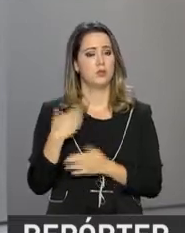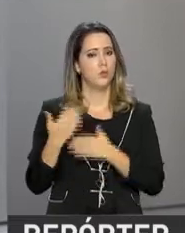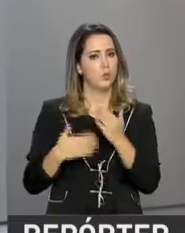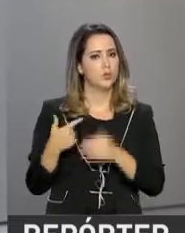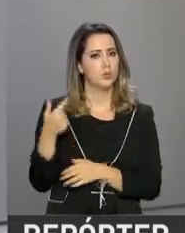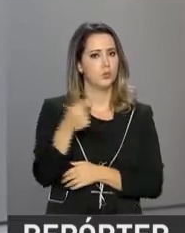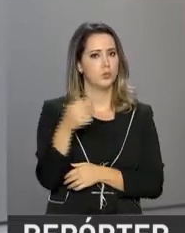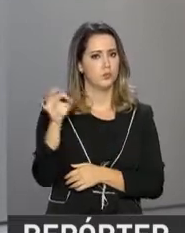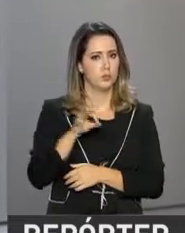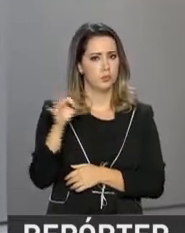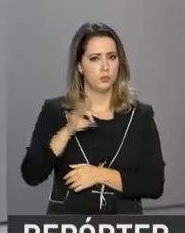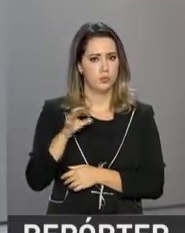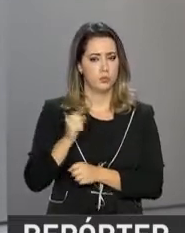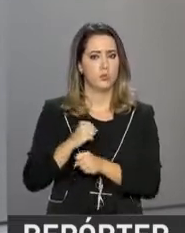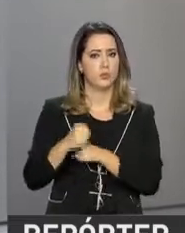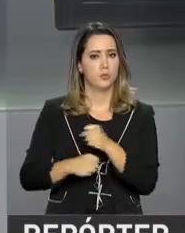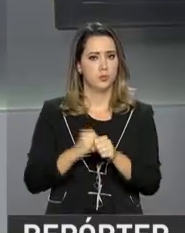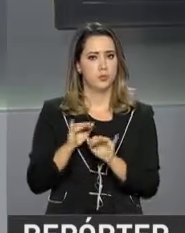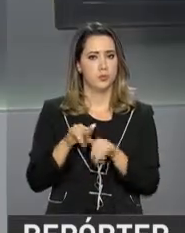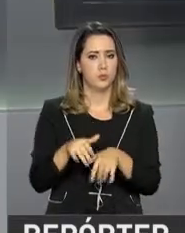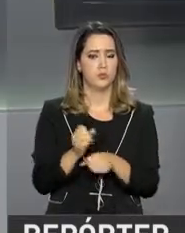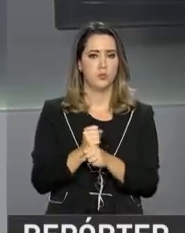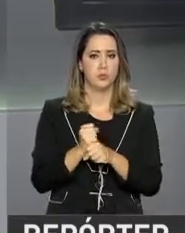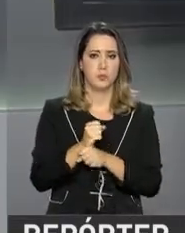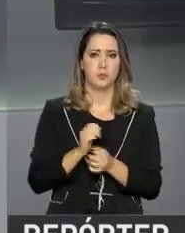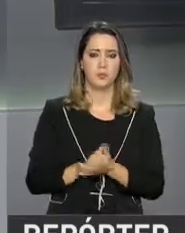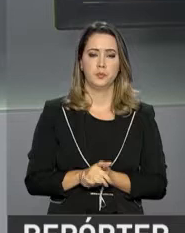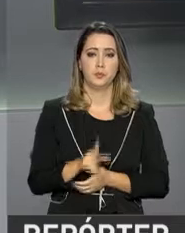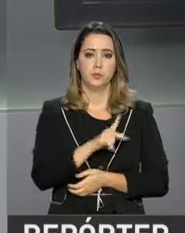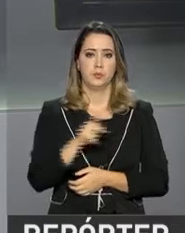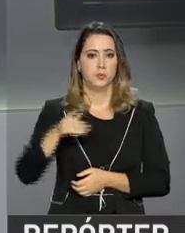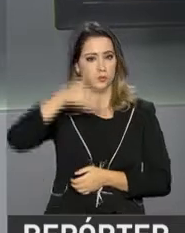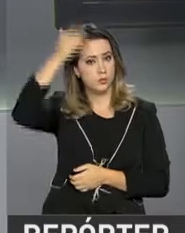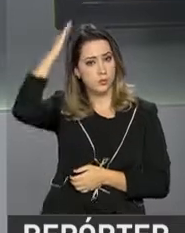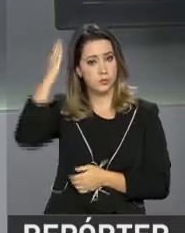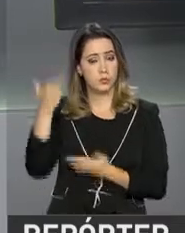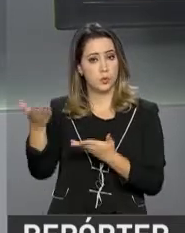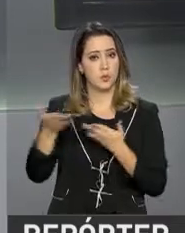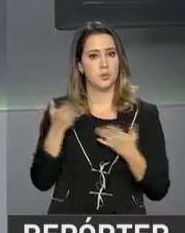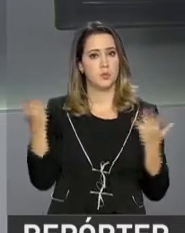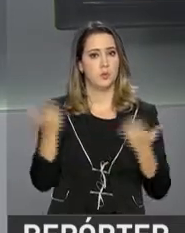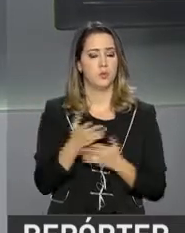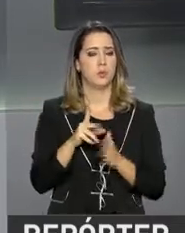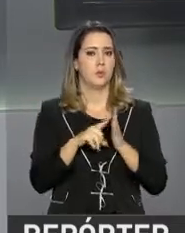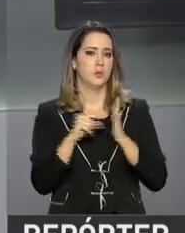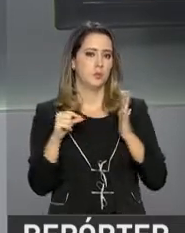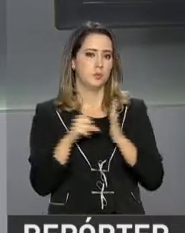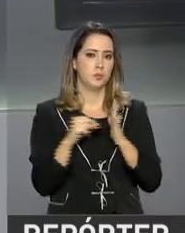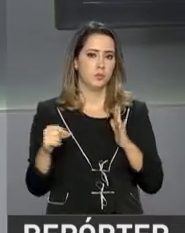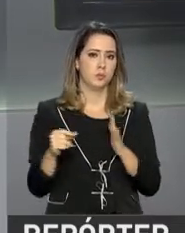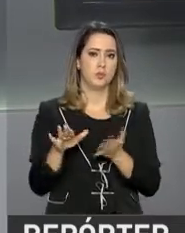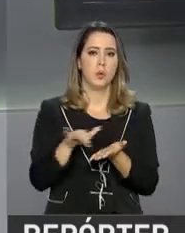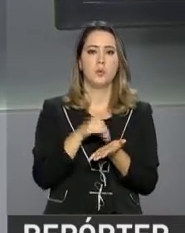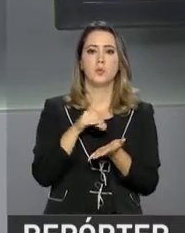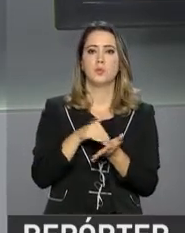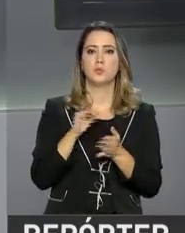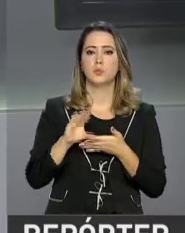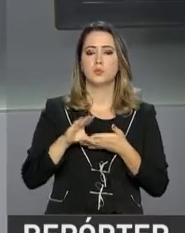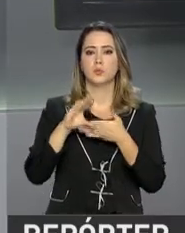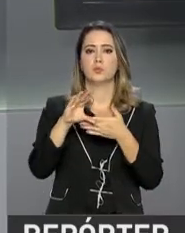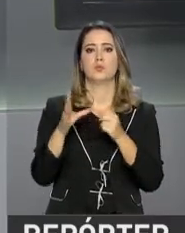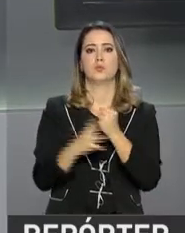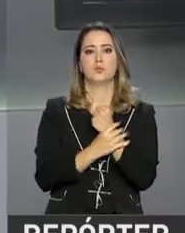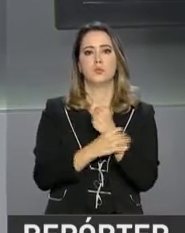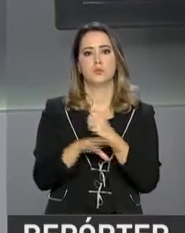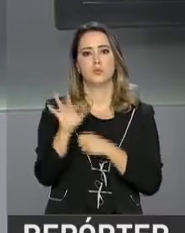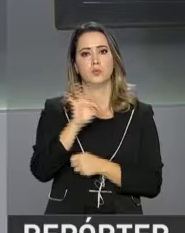em 7 por cento para o fim do ano o presidente michel temer ele recebeu hoje no palácio do planalto o secretário do conselho de